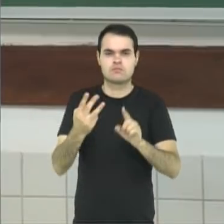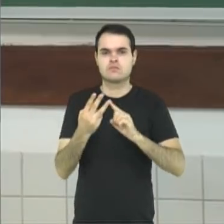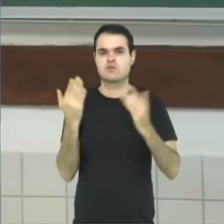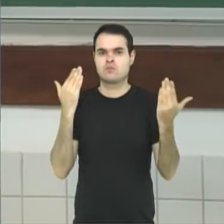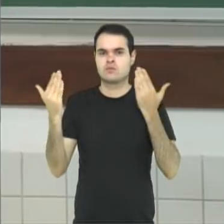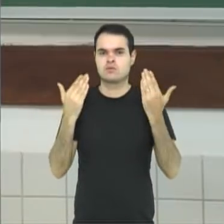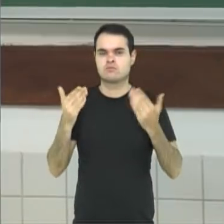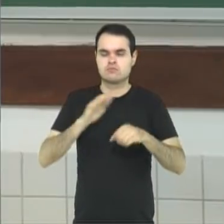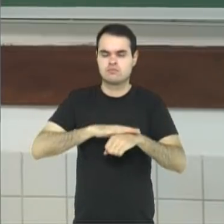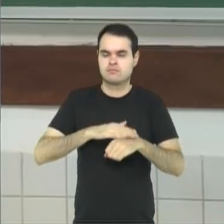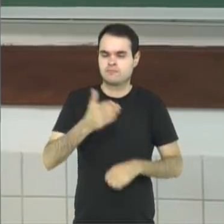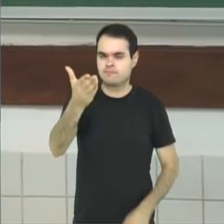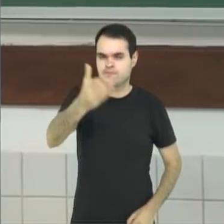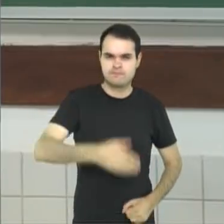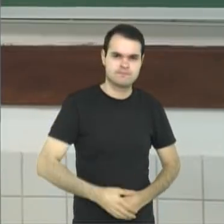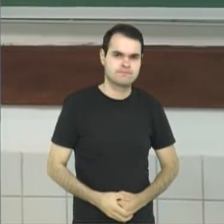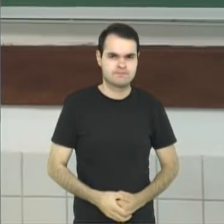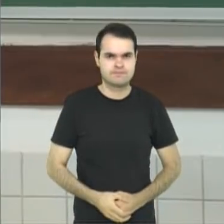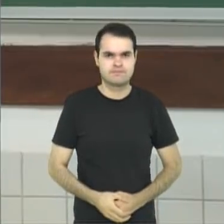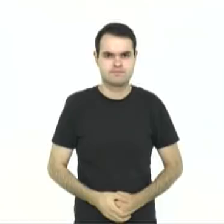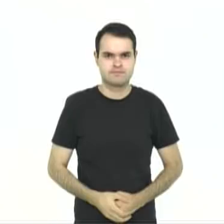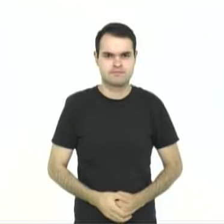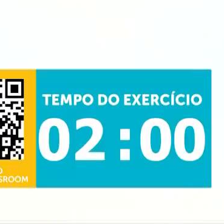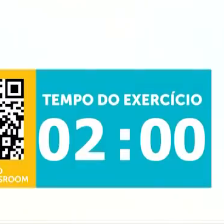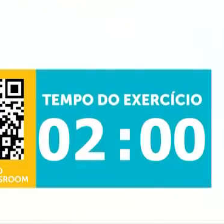Mais um tempinho para o nosso segundo exercício dessa aula.